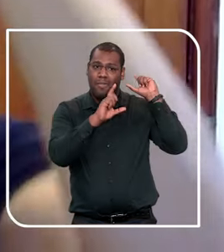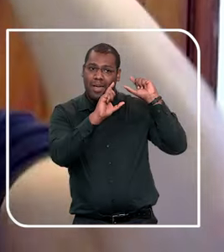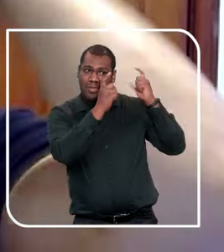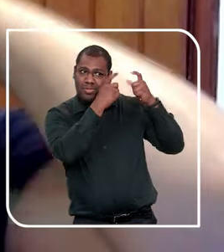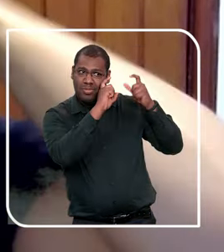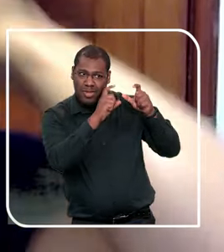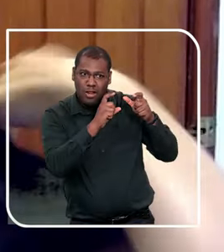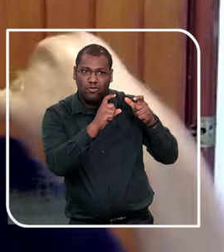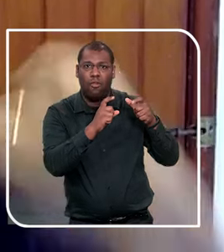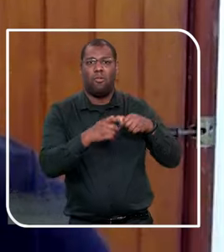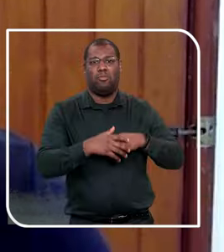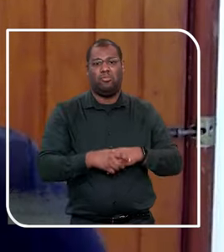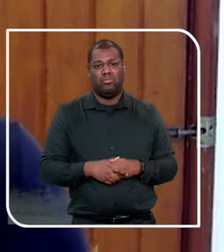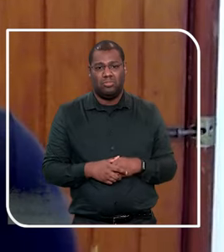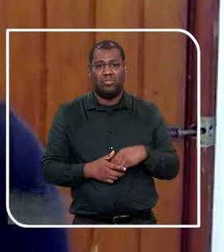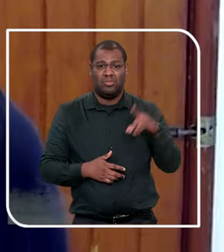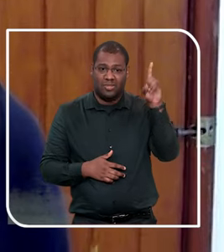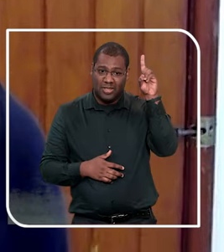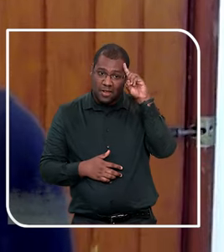é,